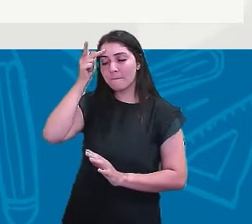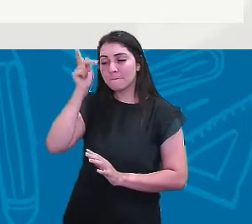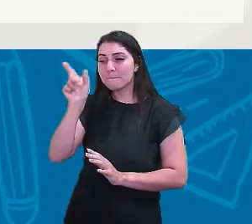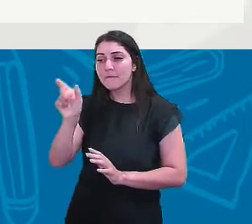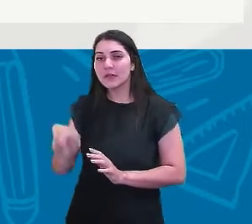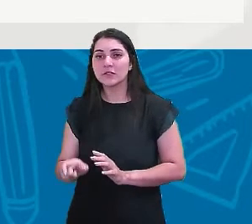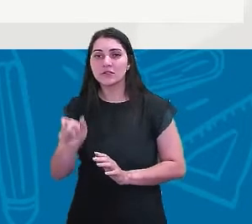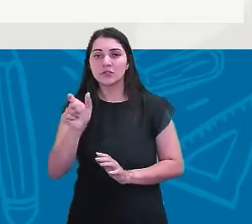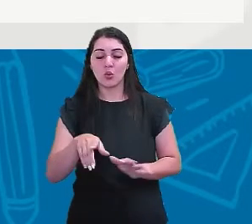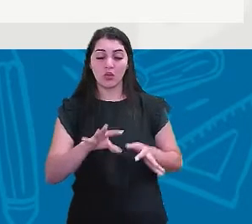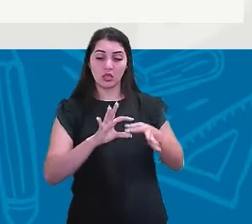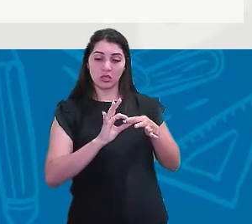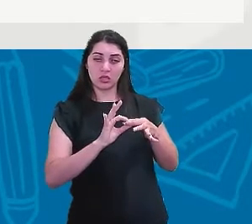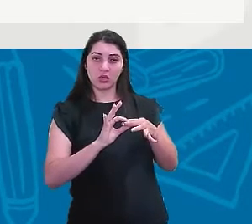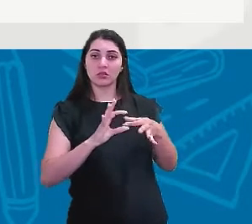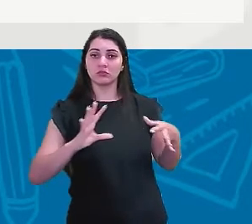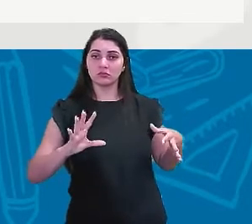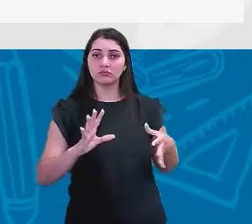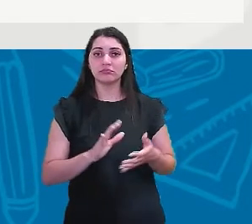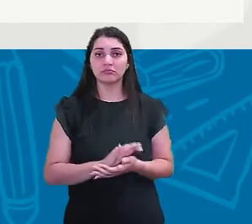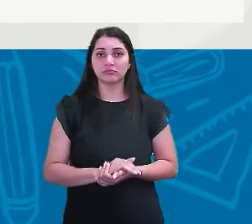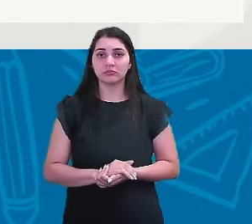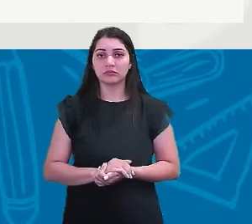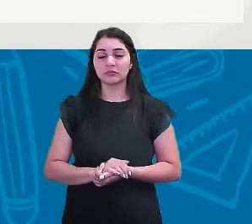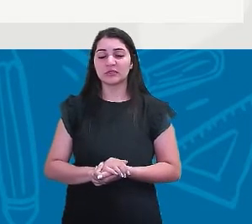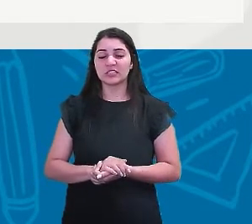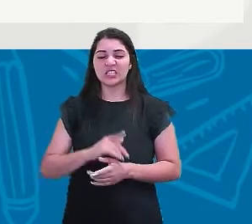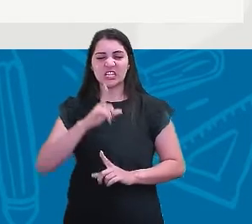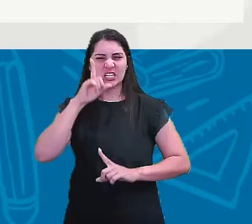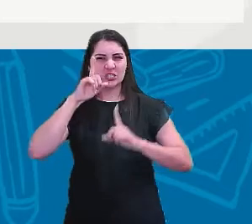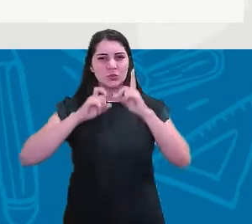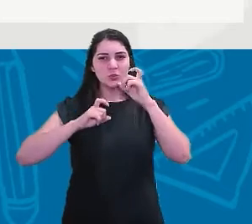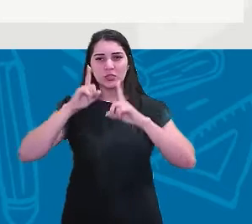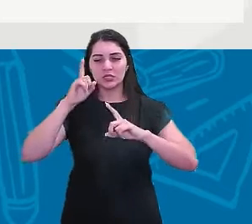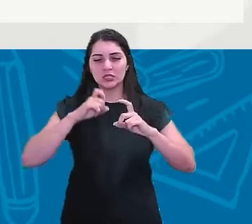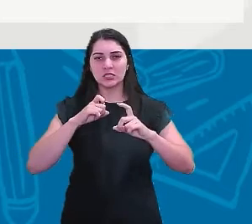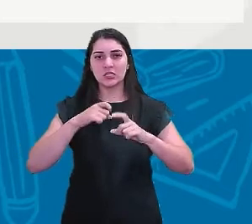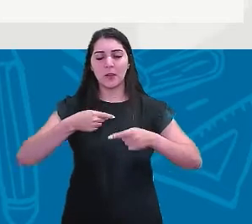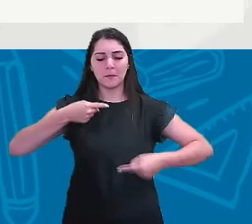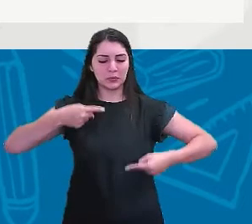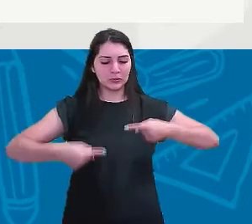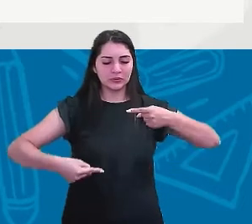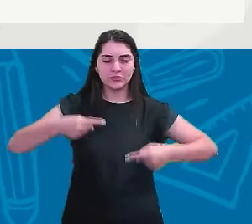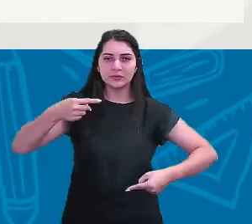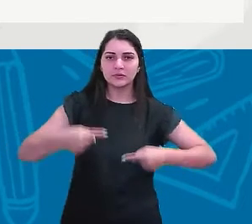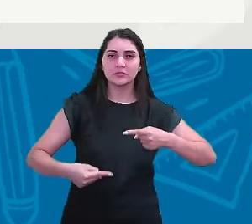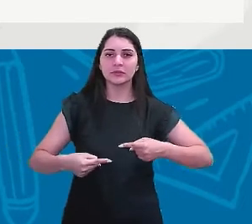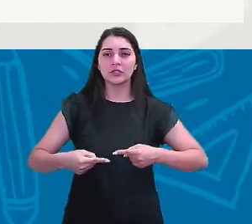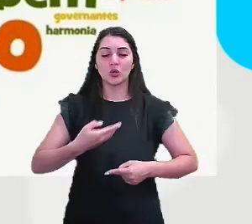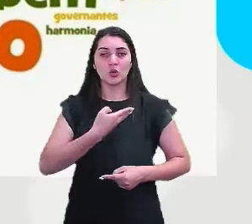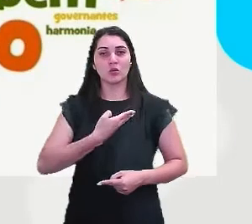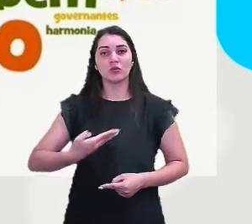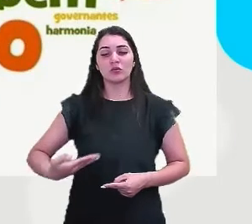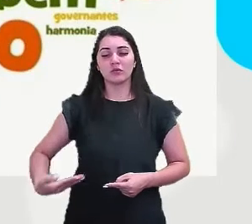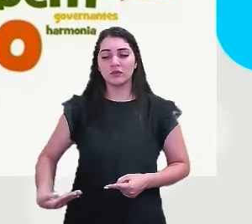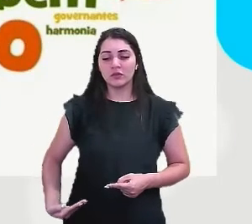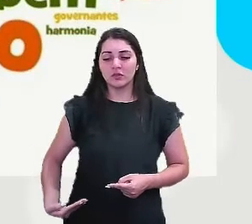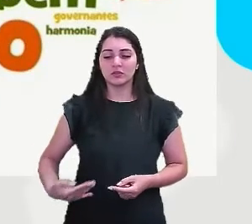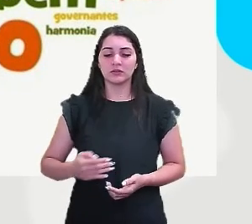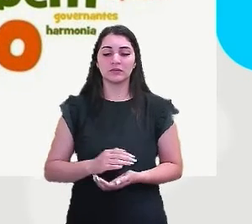pessoas, liberdade, expressar, política, governo,